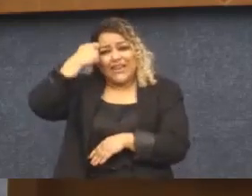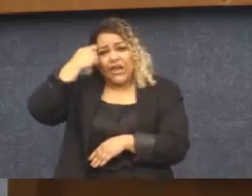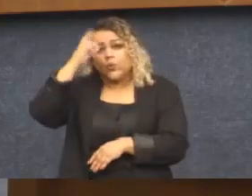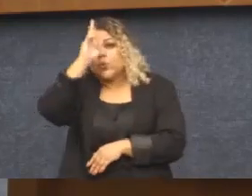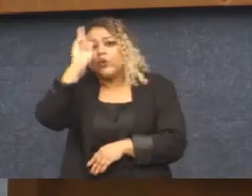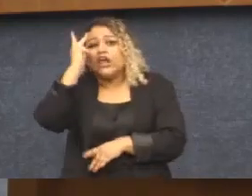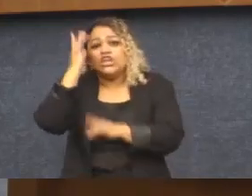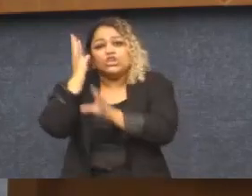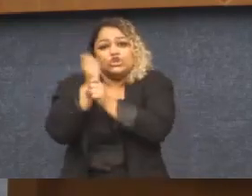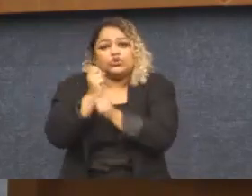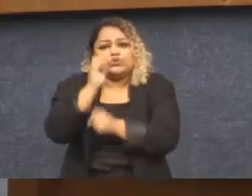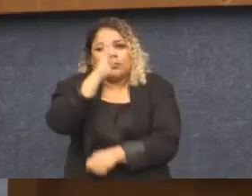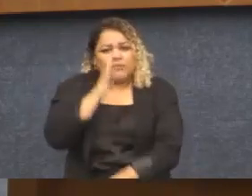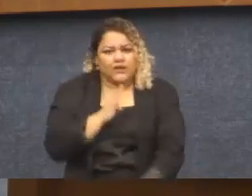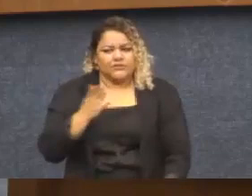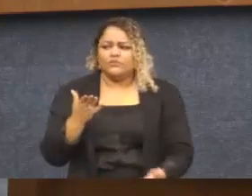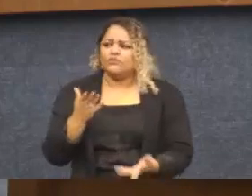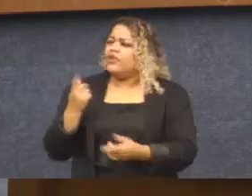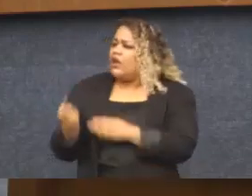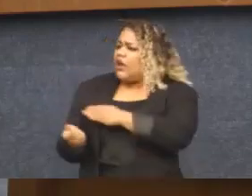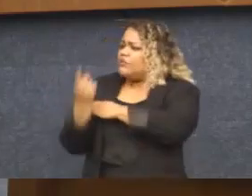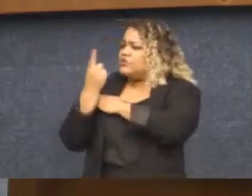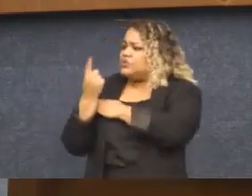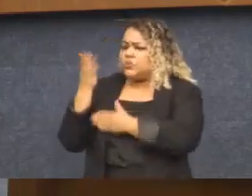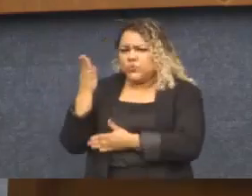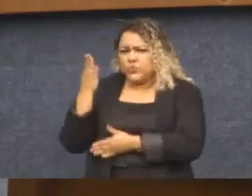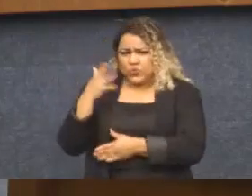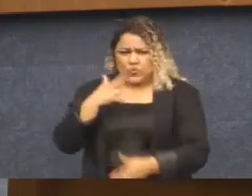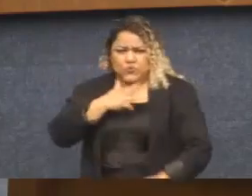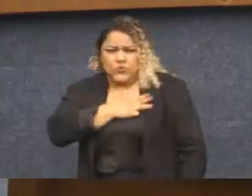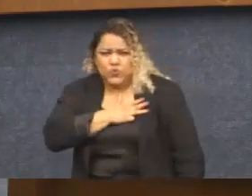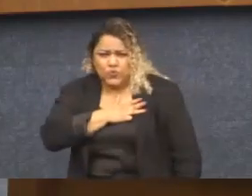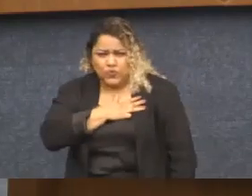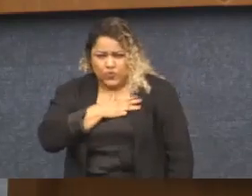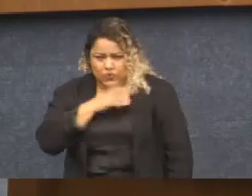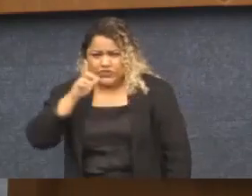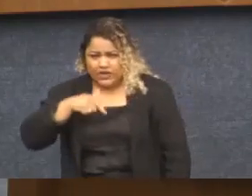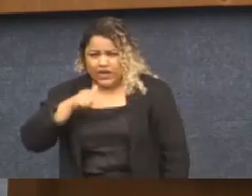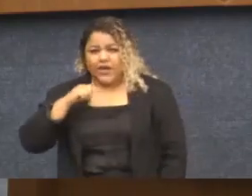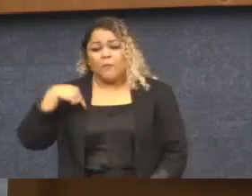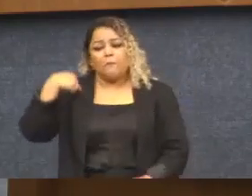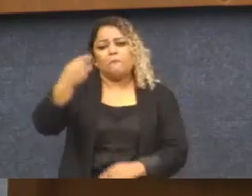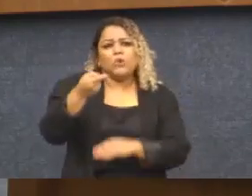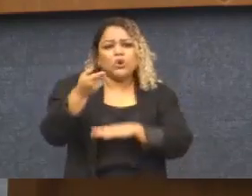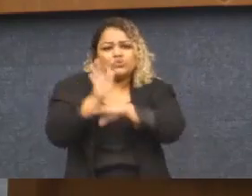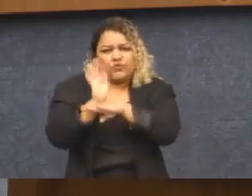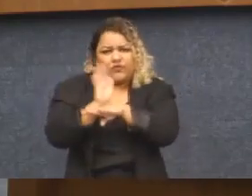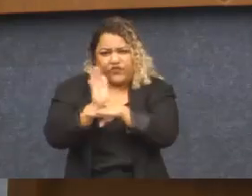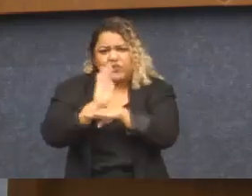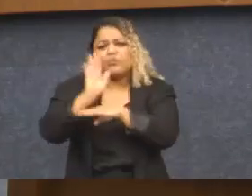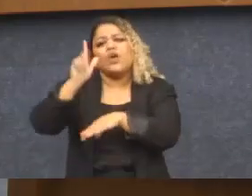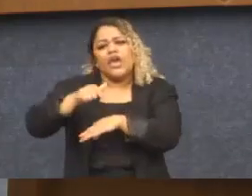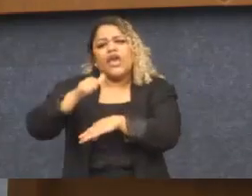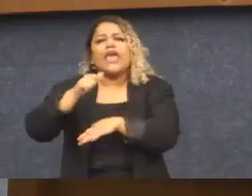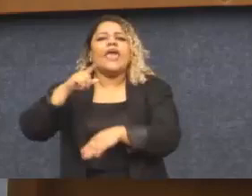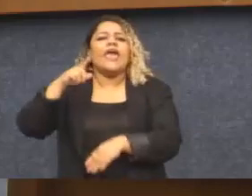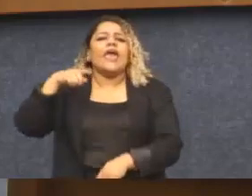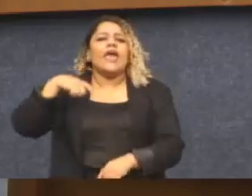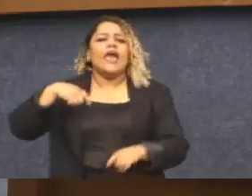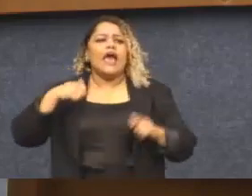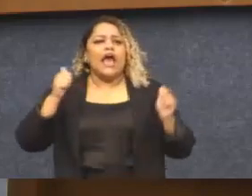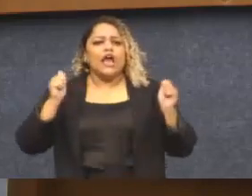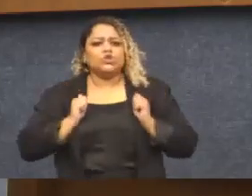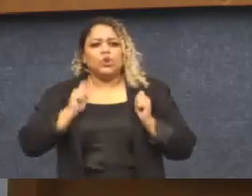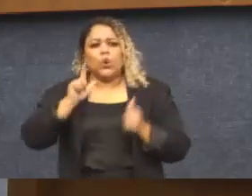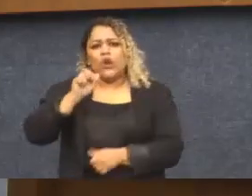absurdo! Daqui a pouco, então, o Lula vai ser interpretado aí pelo Lázaro Ramos no próximo filme que ele for arrumar. Para com isso.